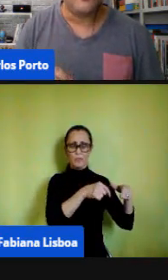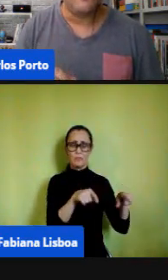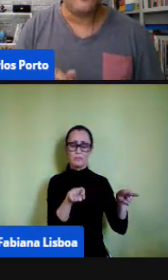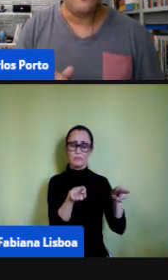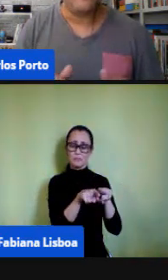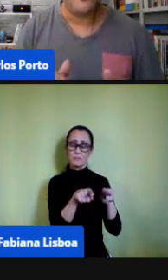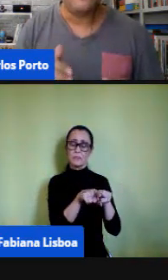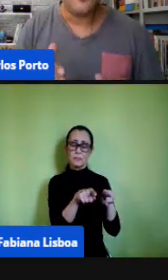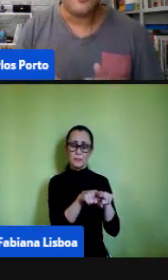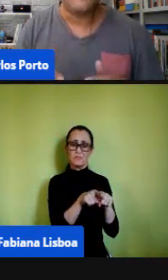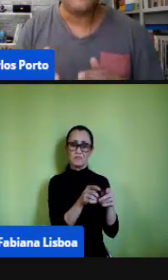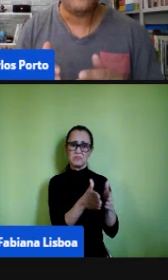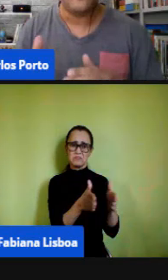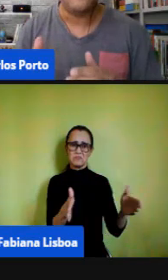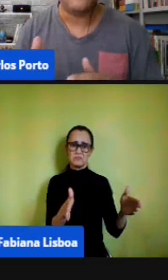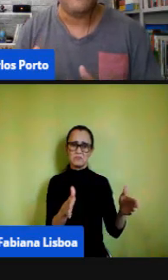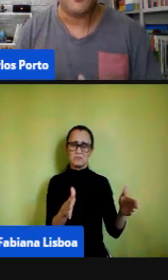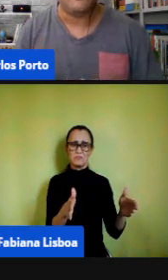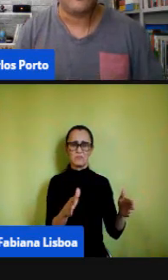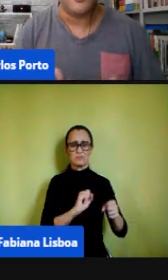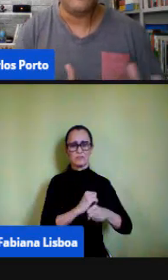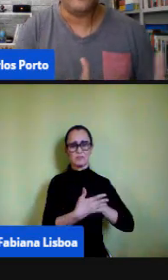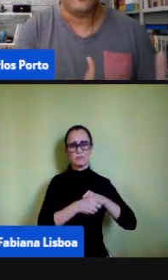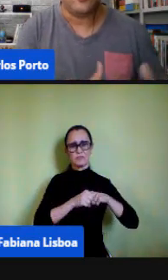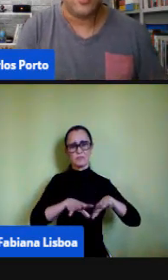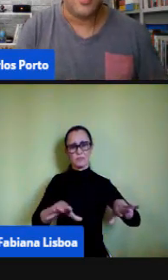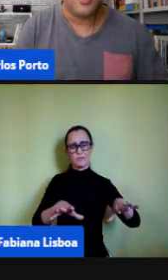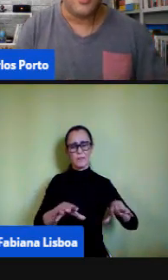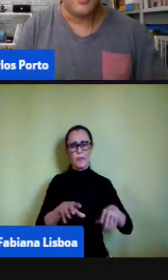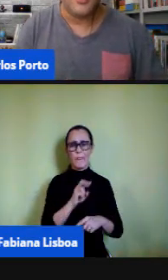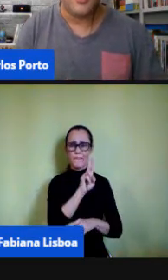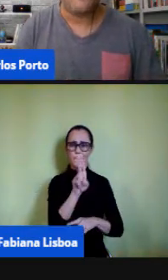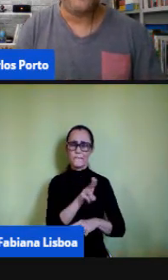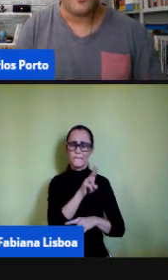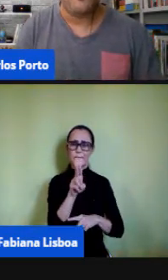E nós temos que utilizar esses conhecimentos, tanto